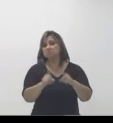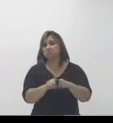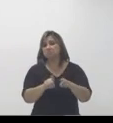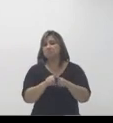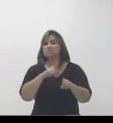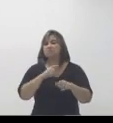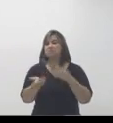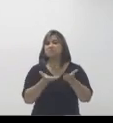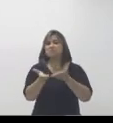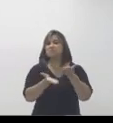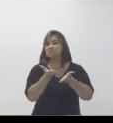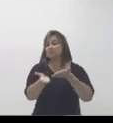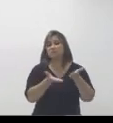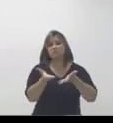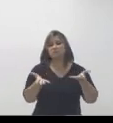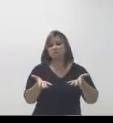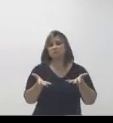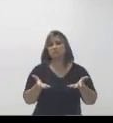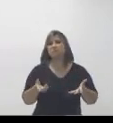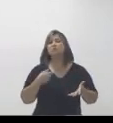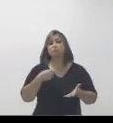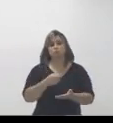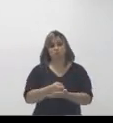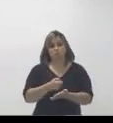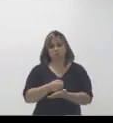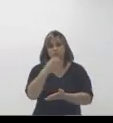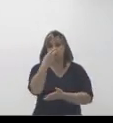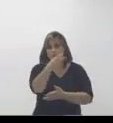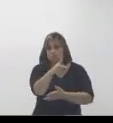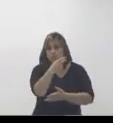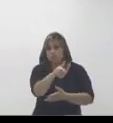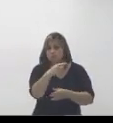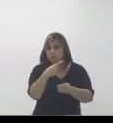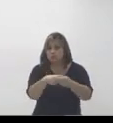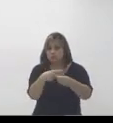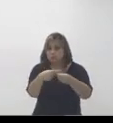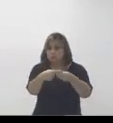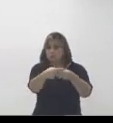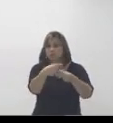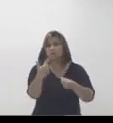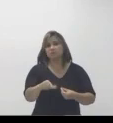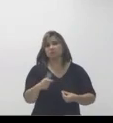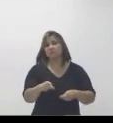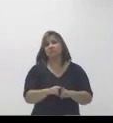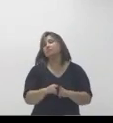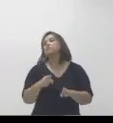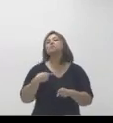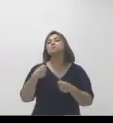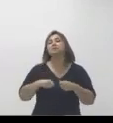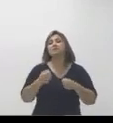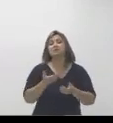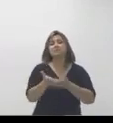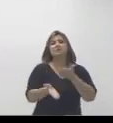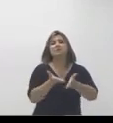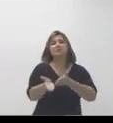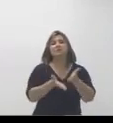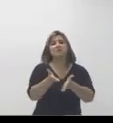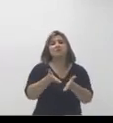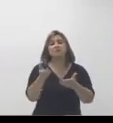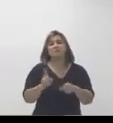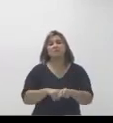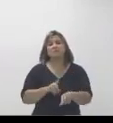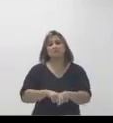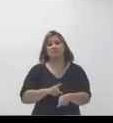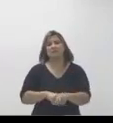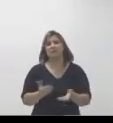rede de atenção psicossocial e que deve se no seu município não atende deve atender situações emergenciais por exemplo